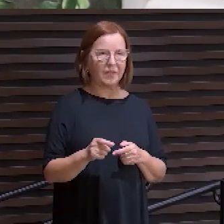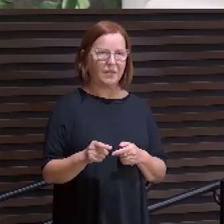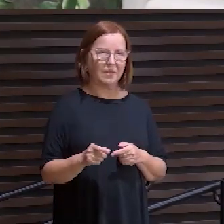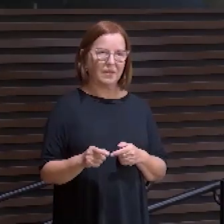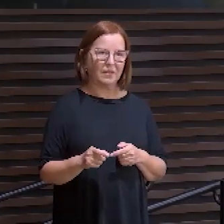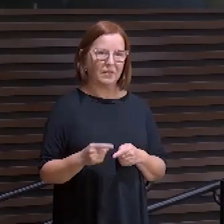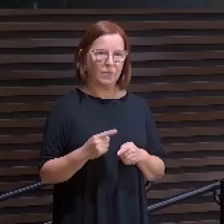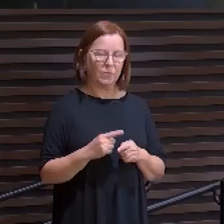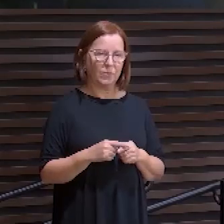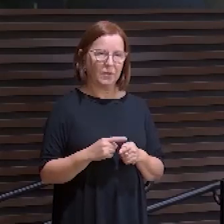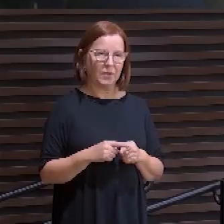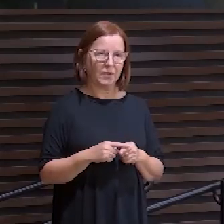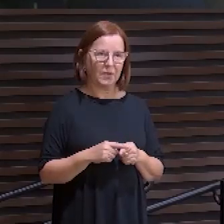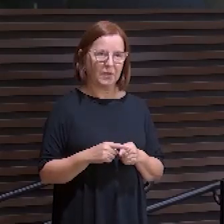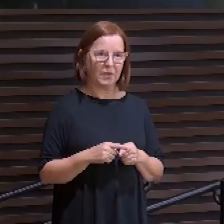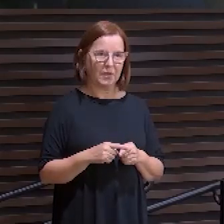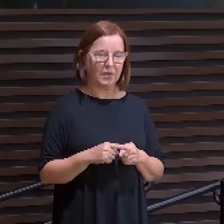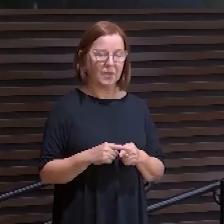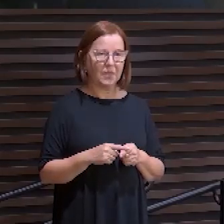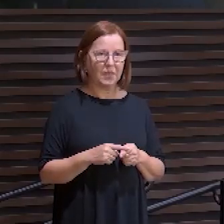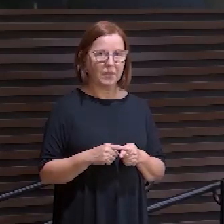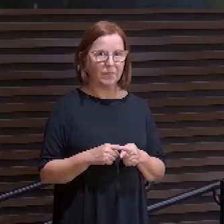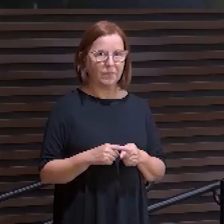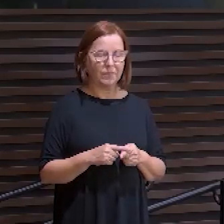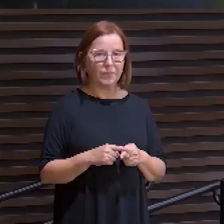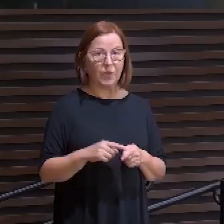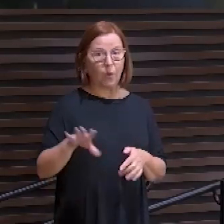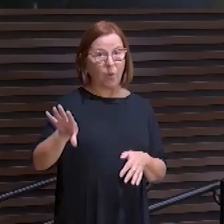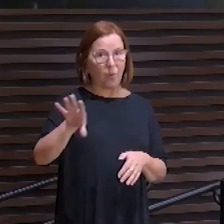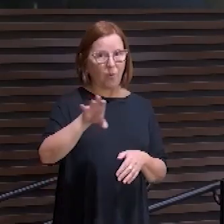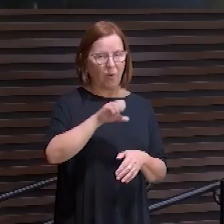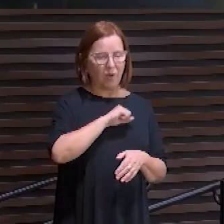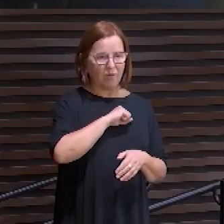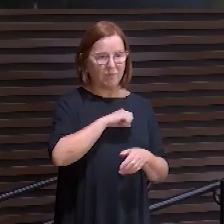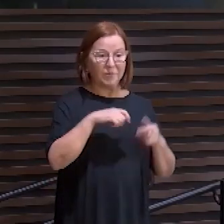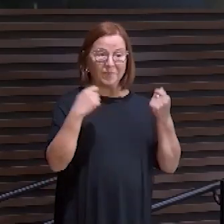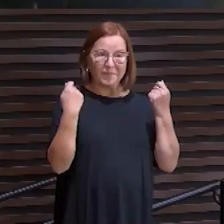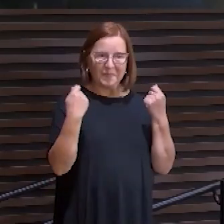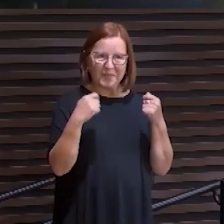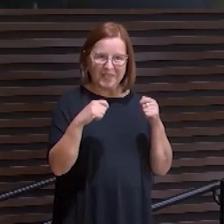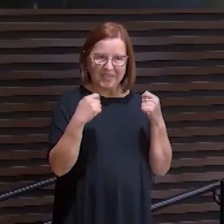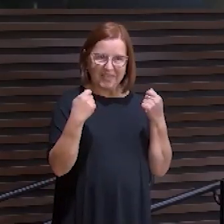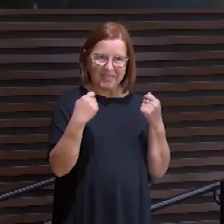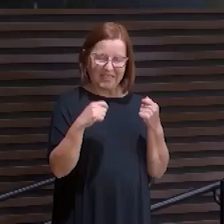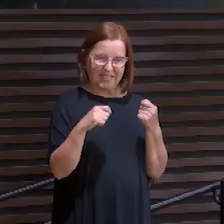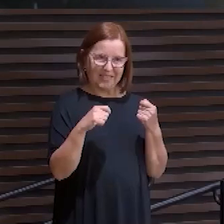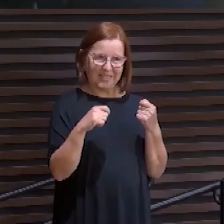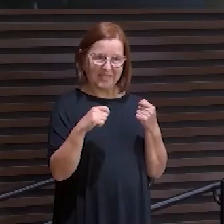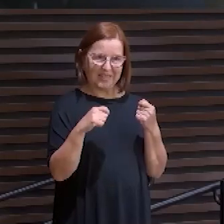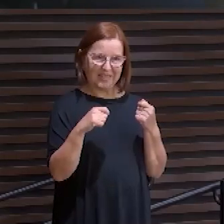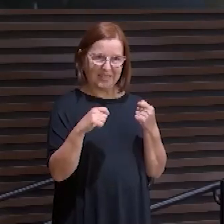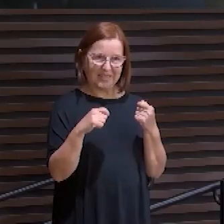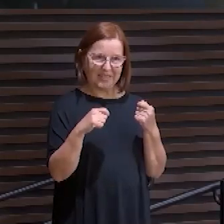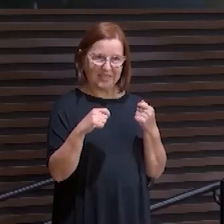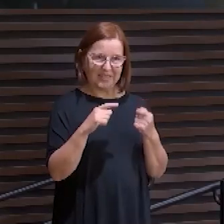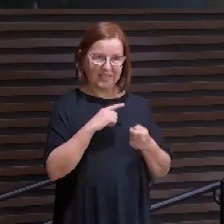como vamos olhar aqui, o amor, ele precisa ter